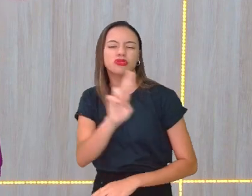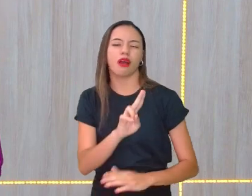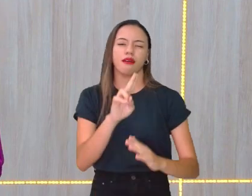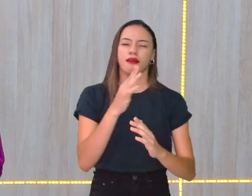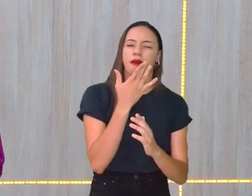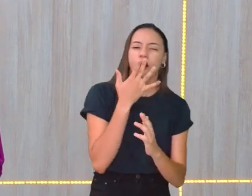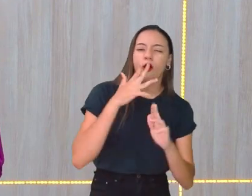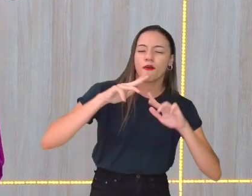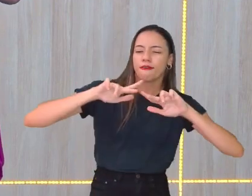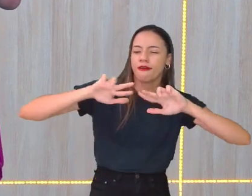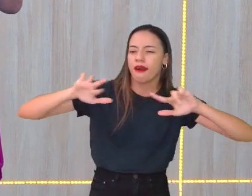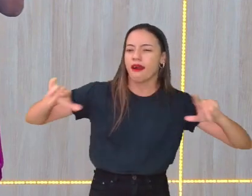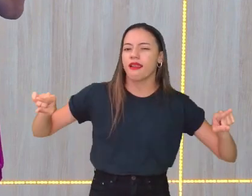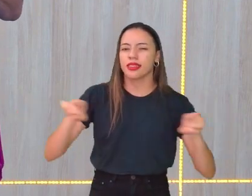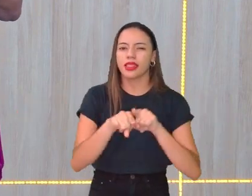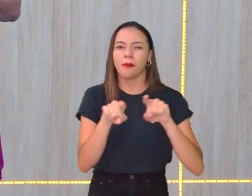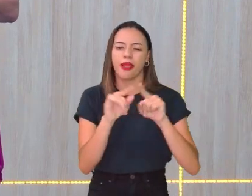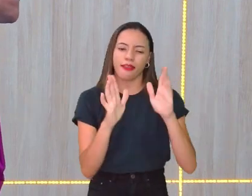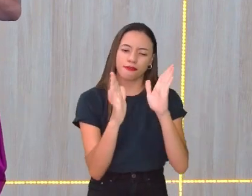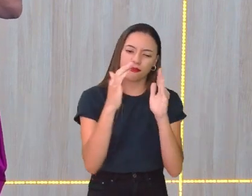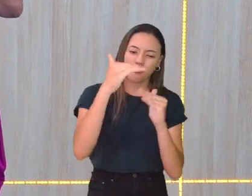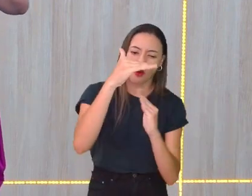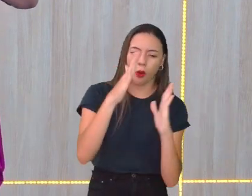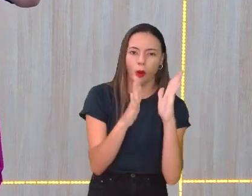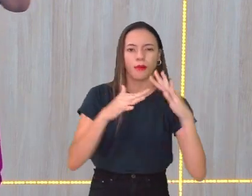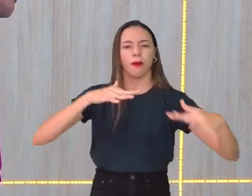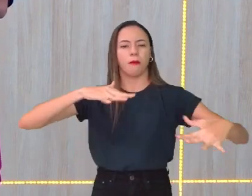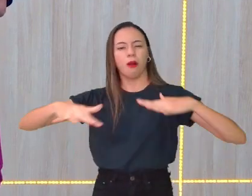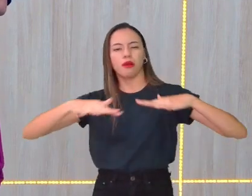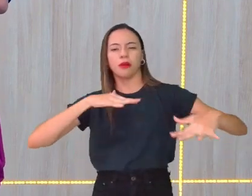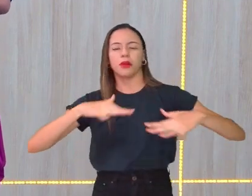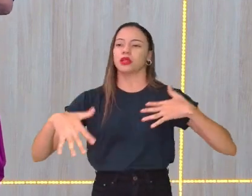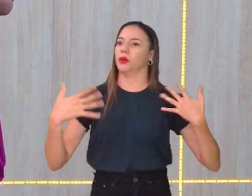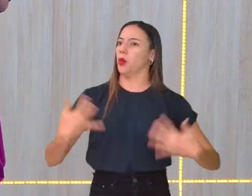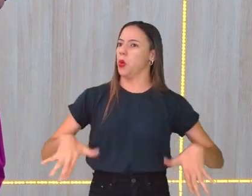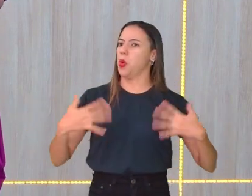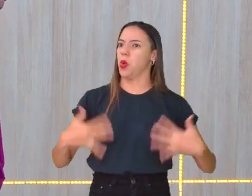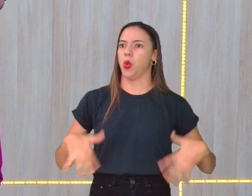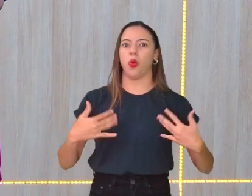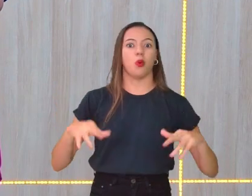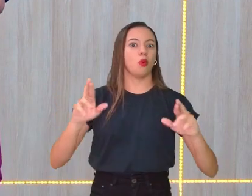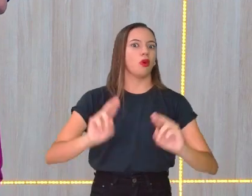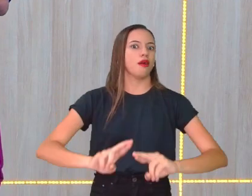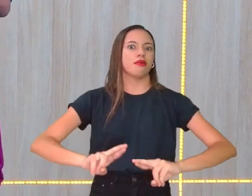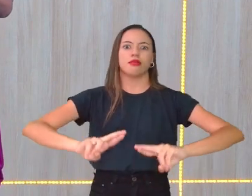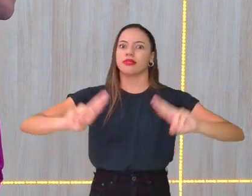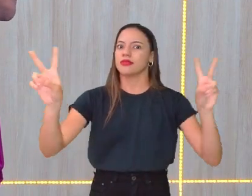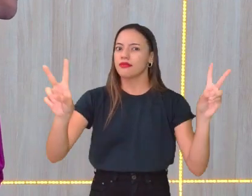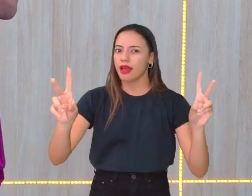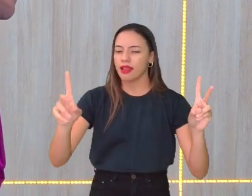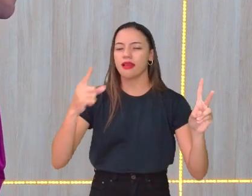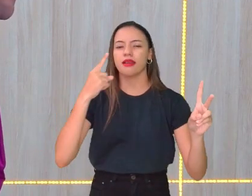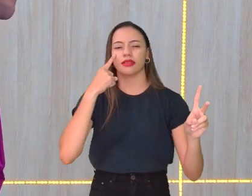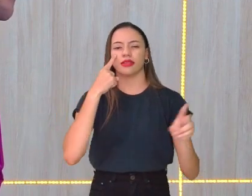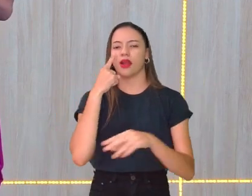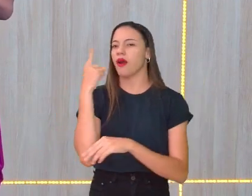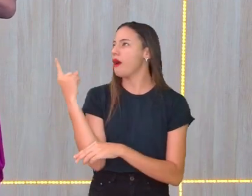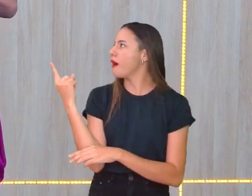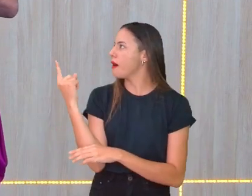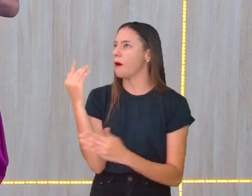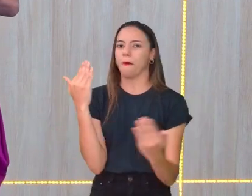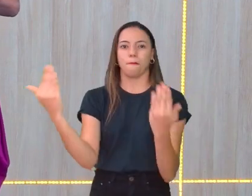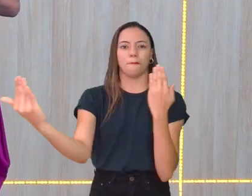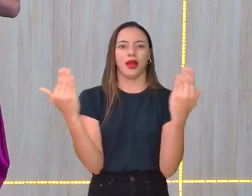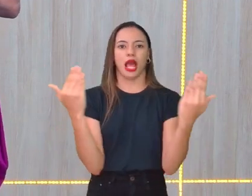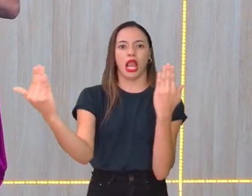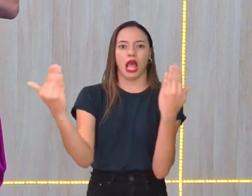formas, para um movimento, né? Então, é uma obra bem diferente, se vocês olharem, vocês vão ver que é bem diferente